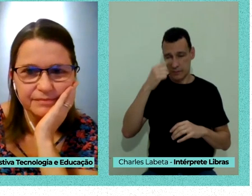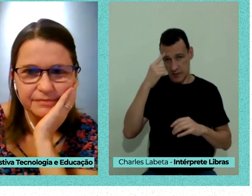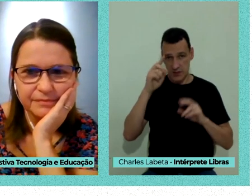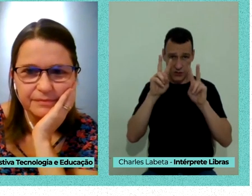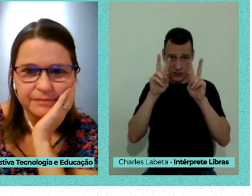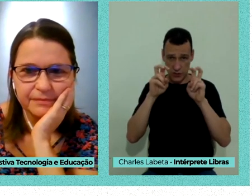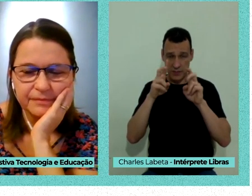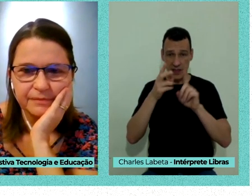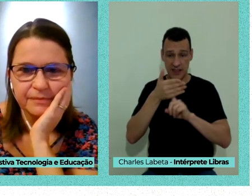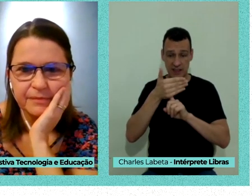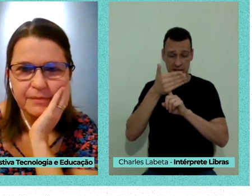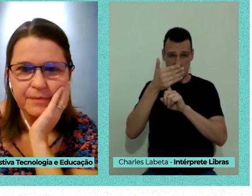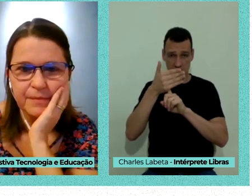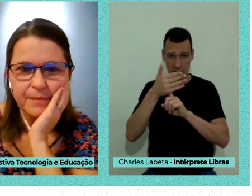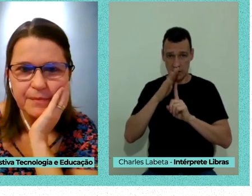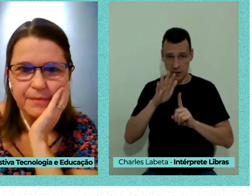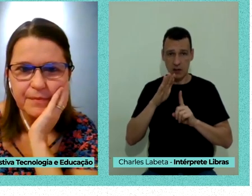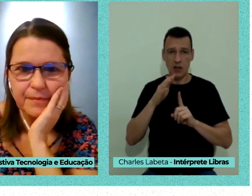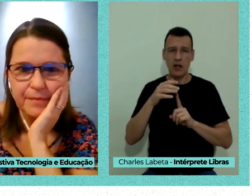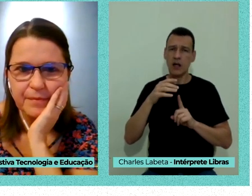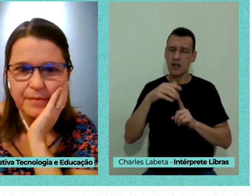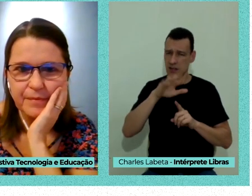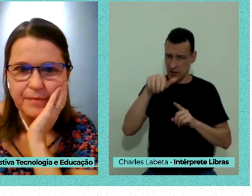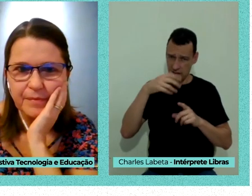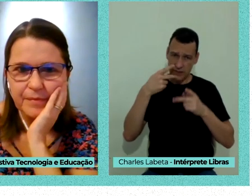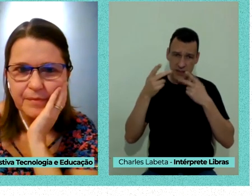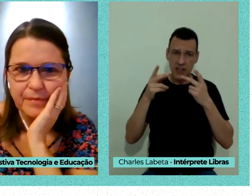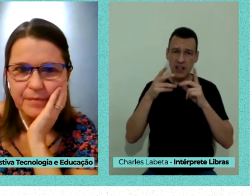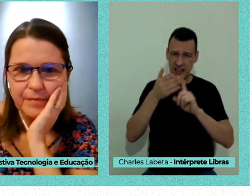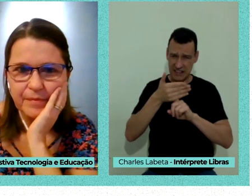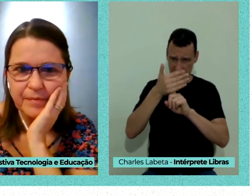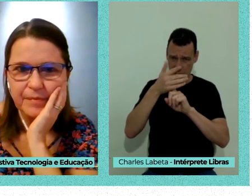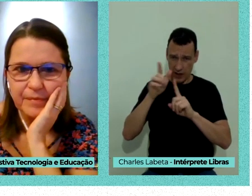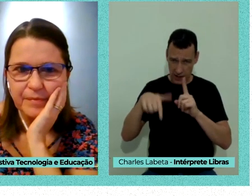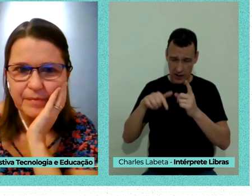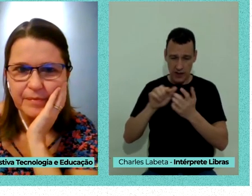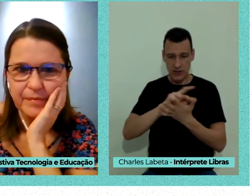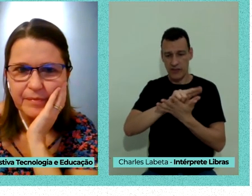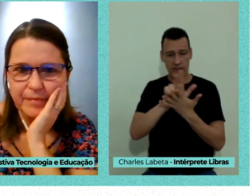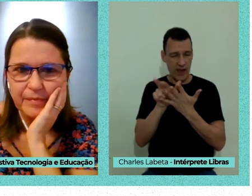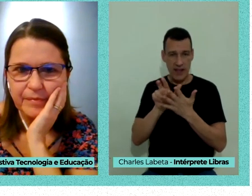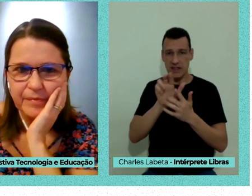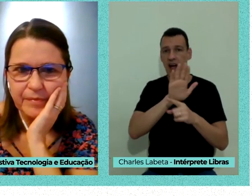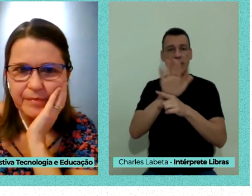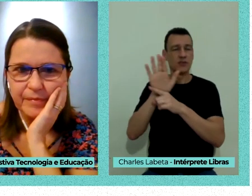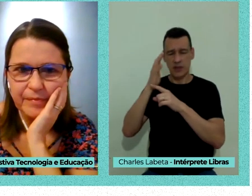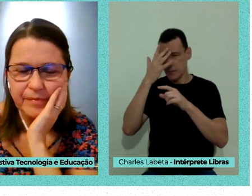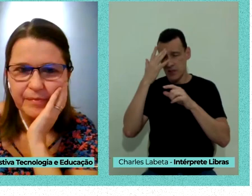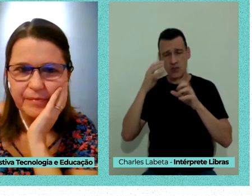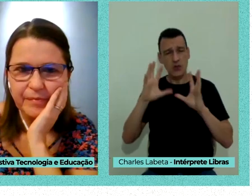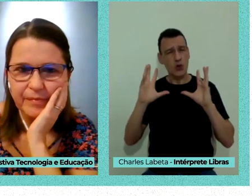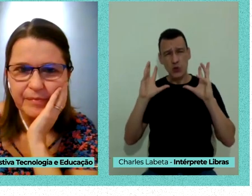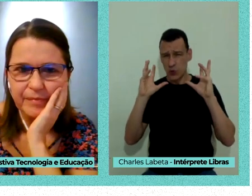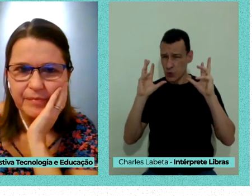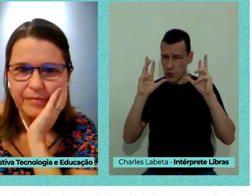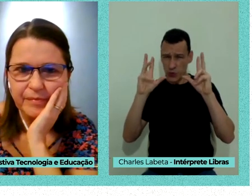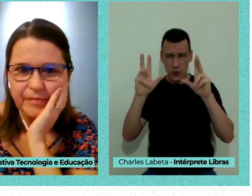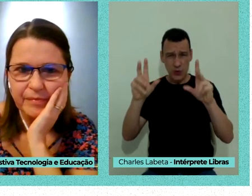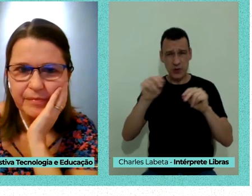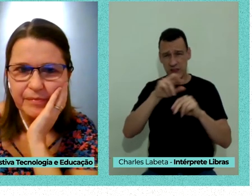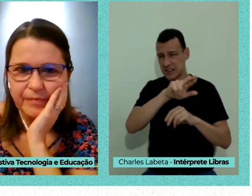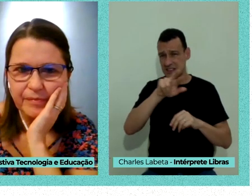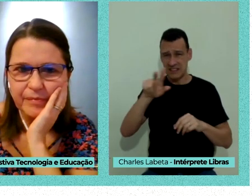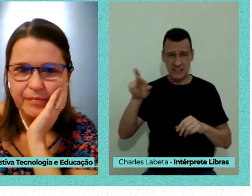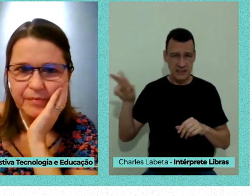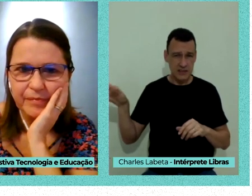gente está pensando em tecnologia diversa para todo mundo? Ou a gente ainda está com uma compreensão de que existe